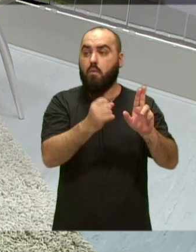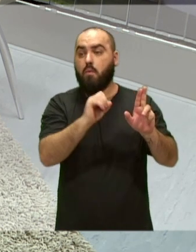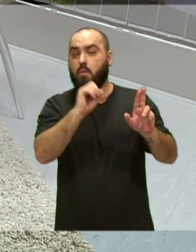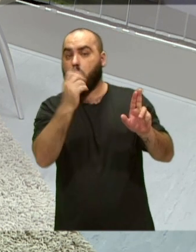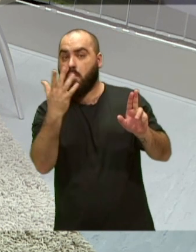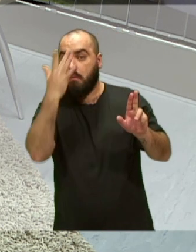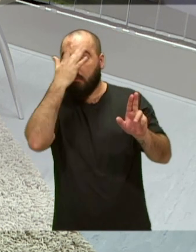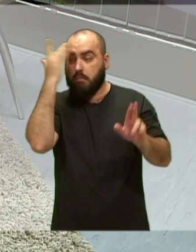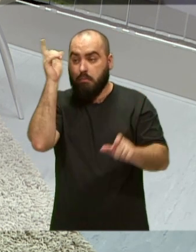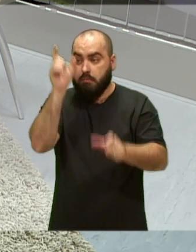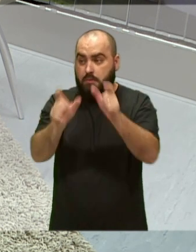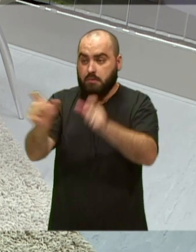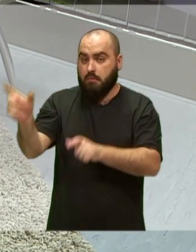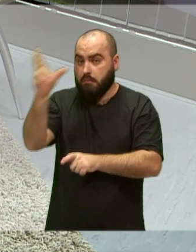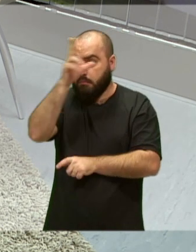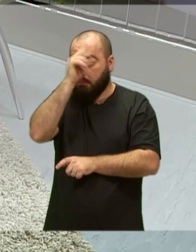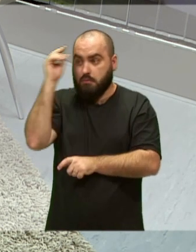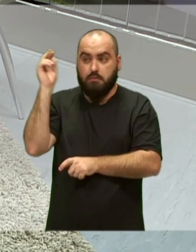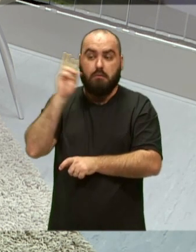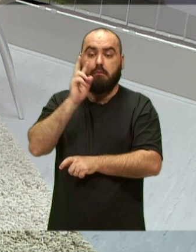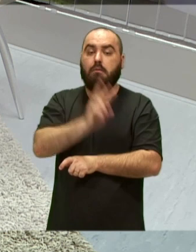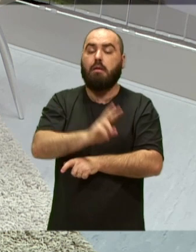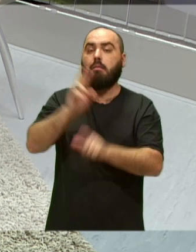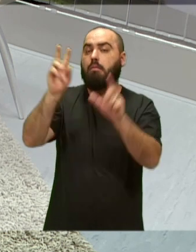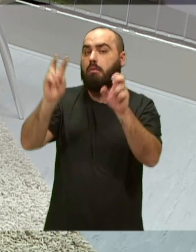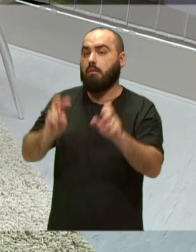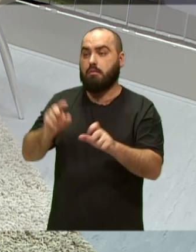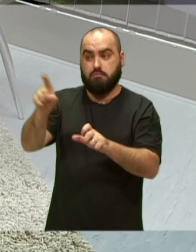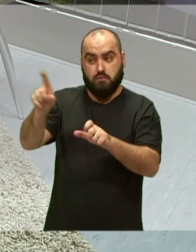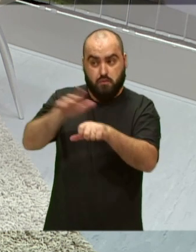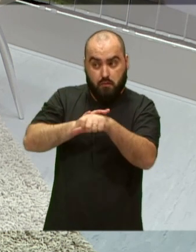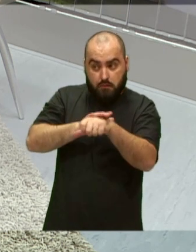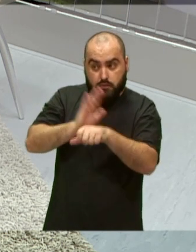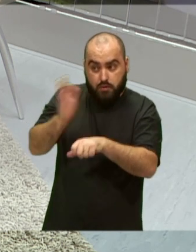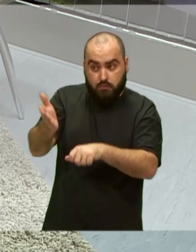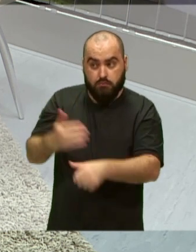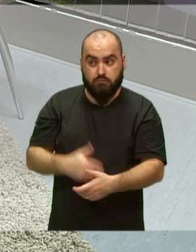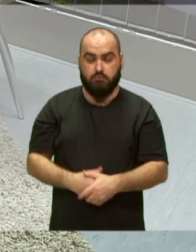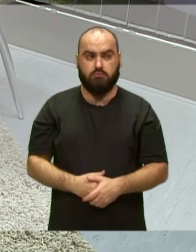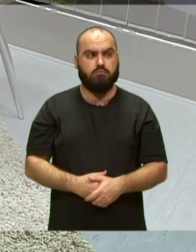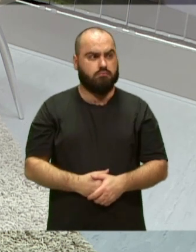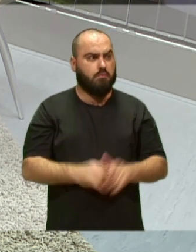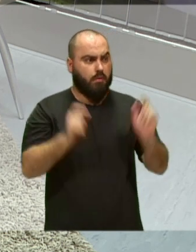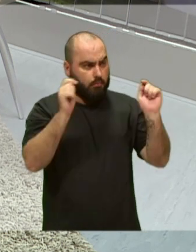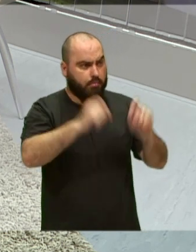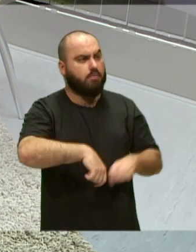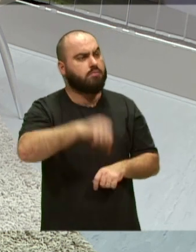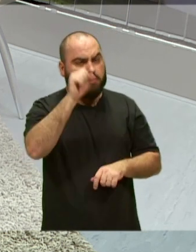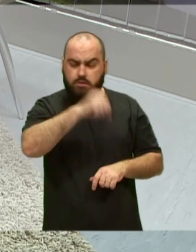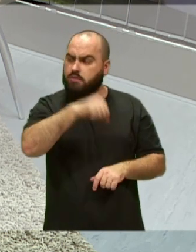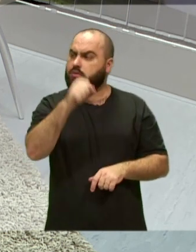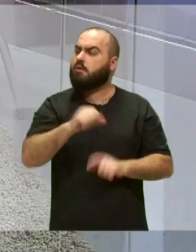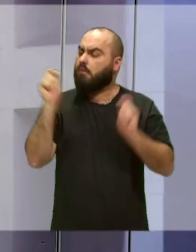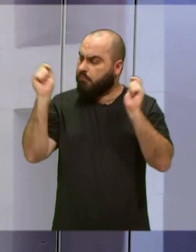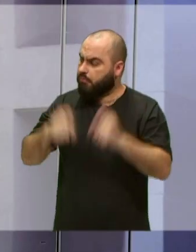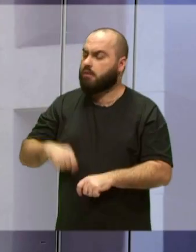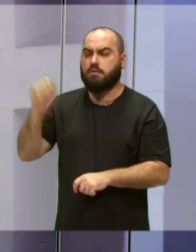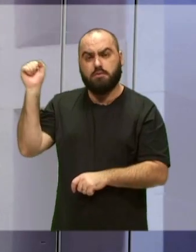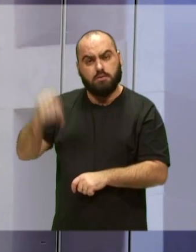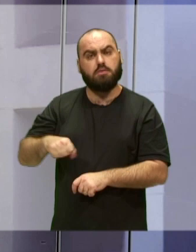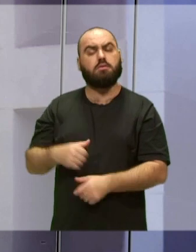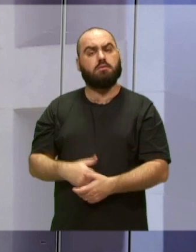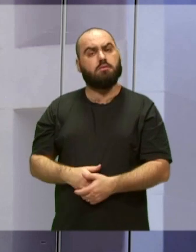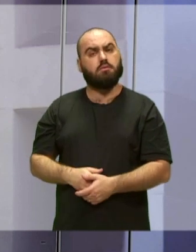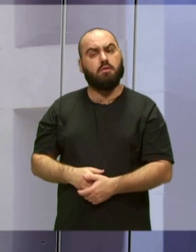Municipal a respeito desse tema e e é viável Claro claro que é viável Maurício é como eu acabei de dizer